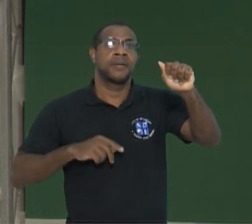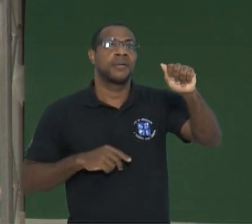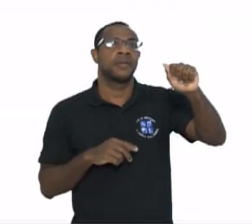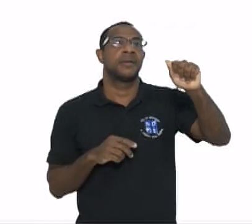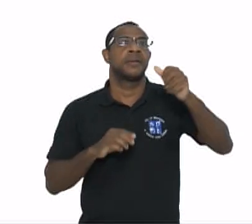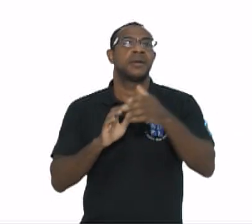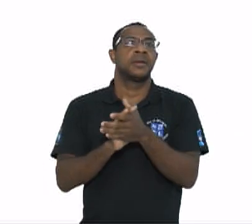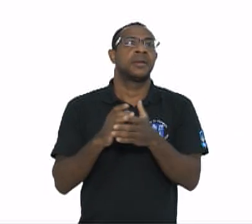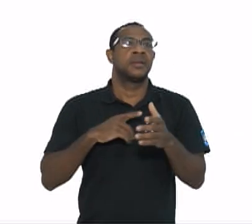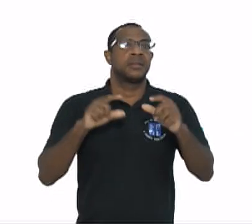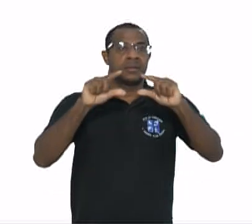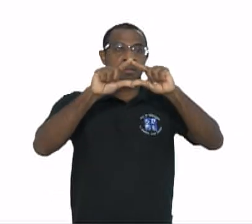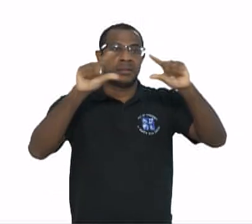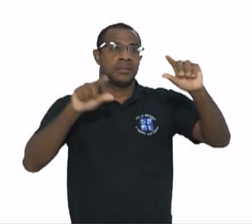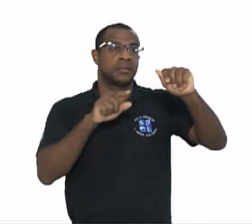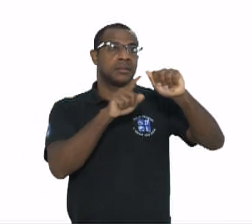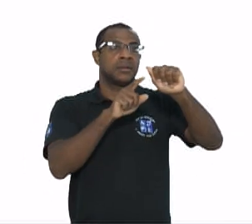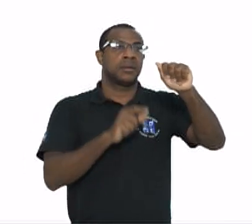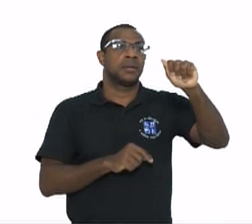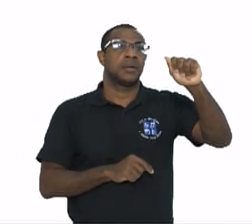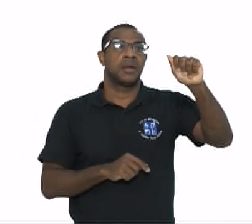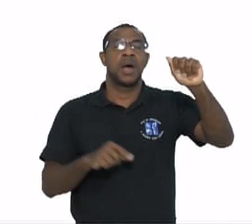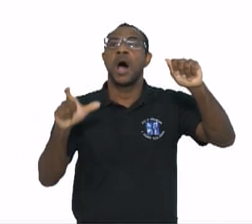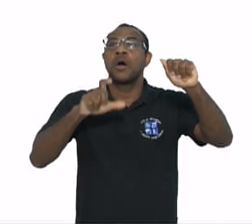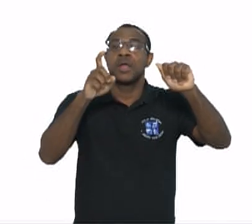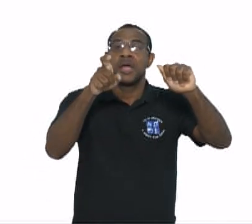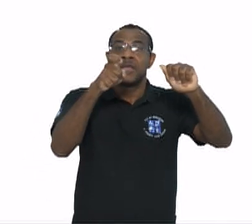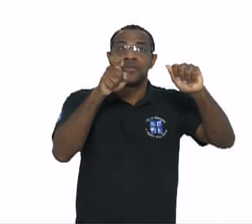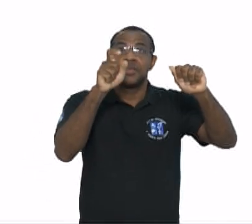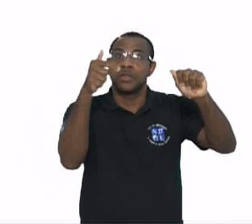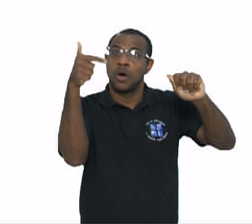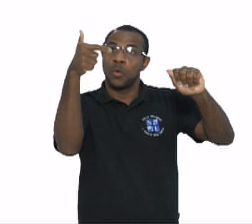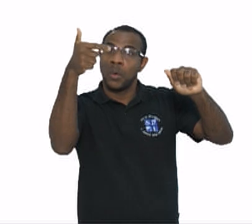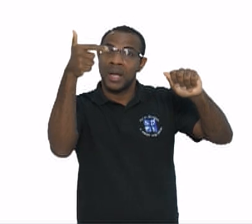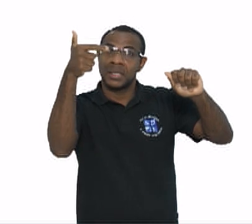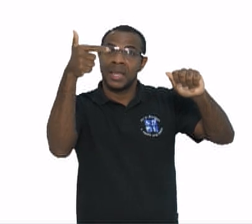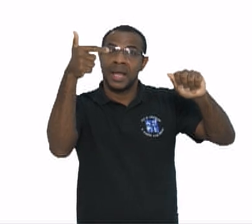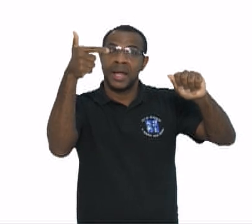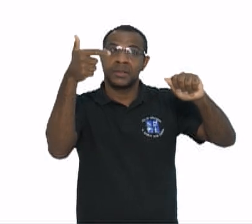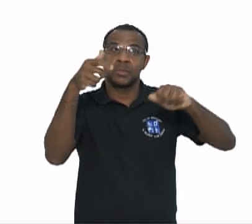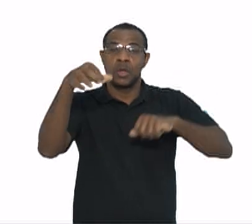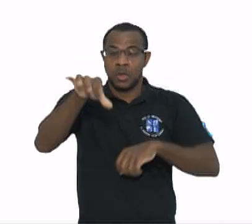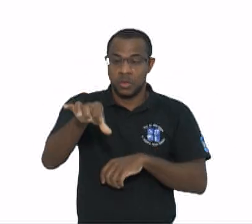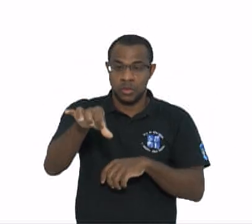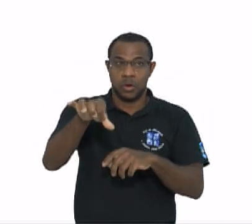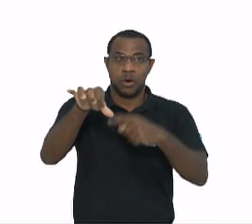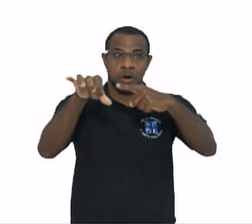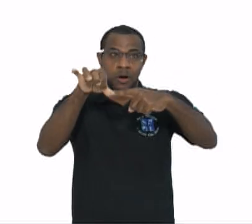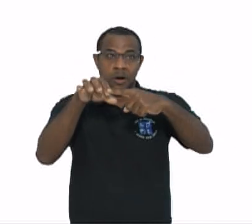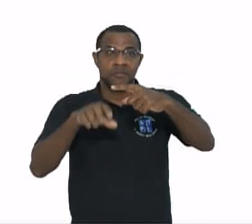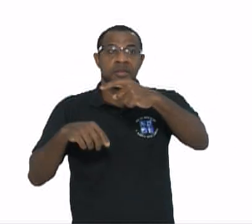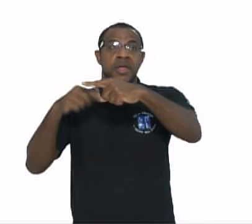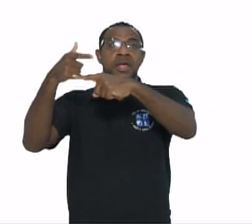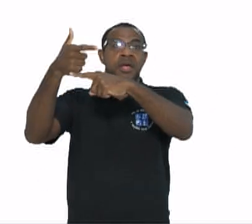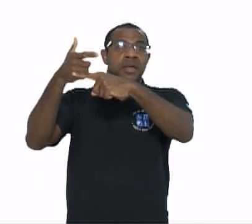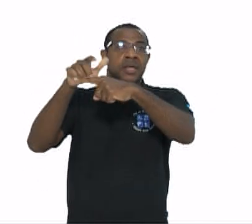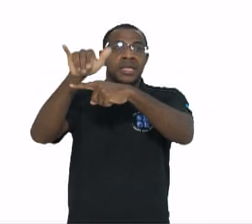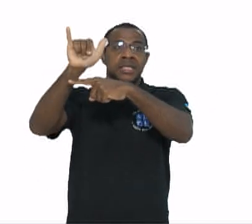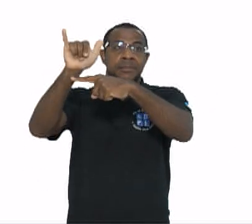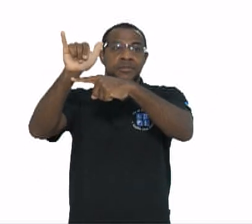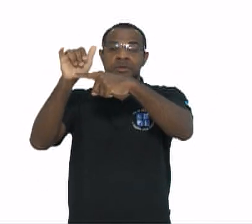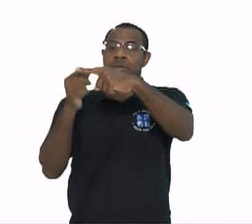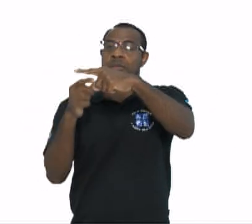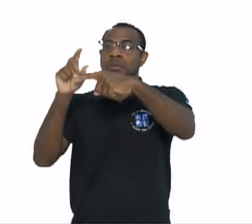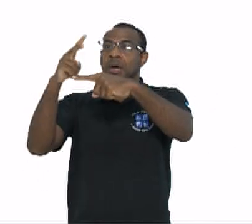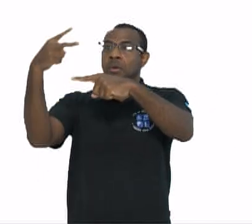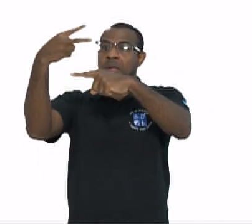a equação de uma hipérbole, aonde x² sobre 9 menos y² sobre 16 é